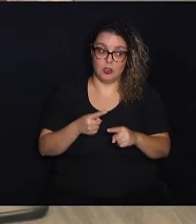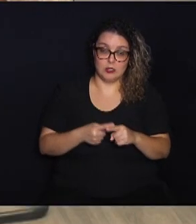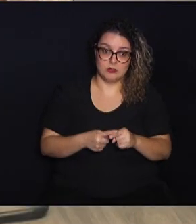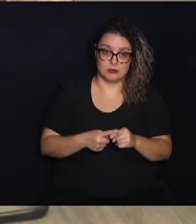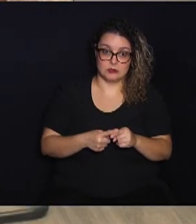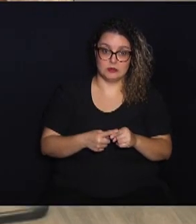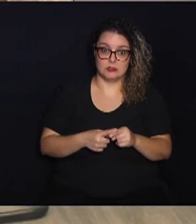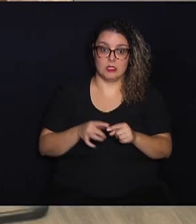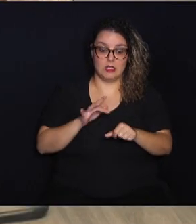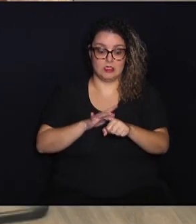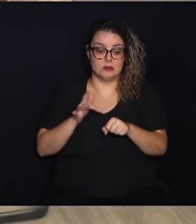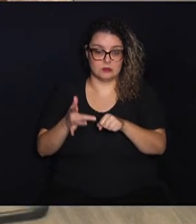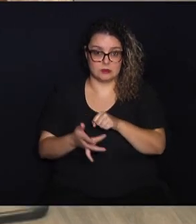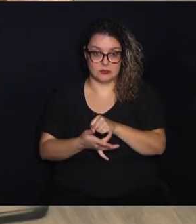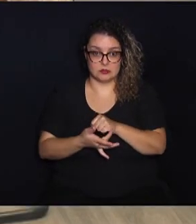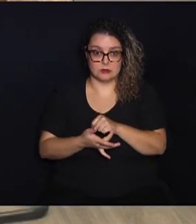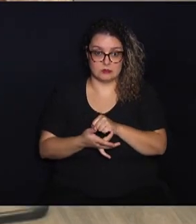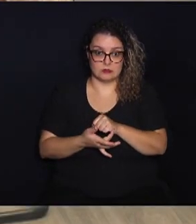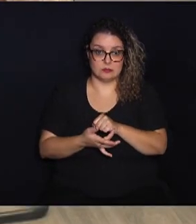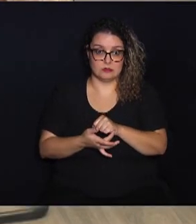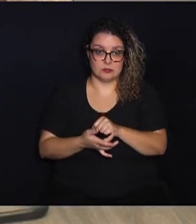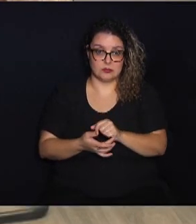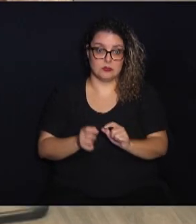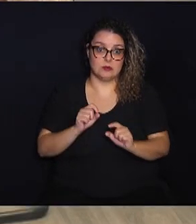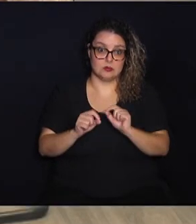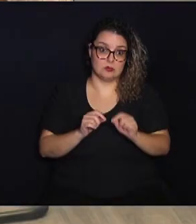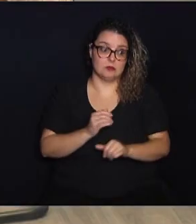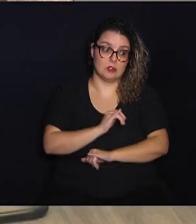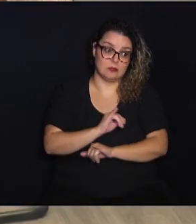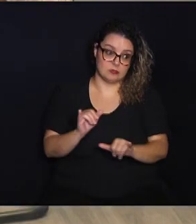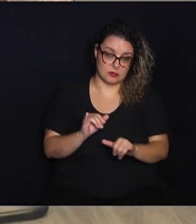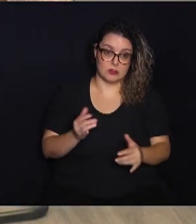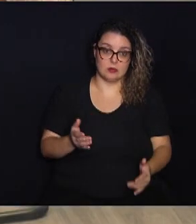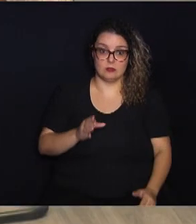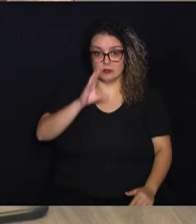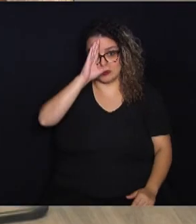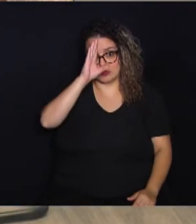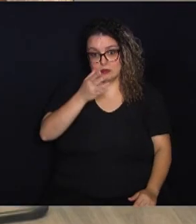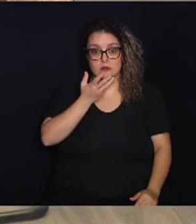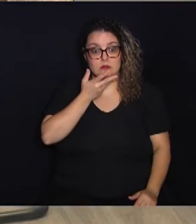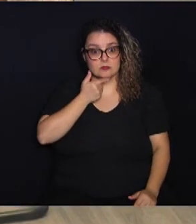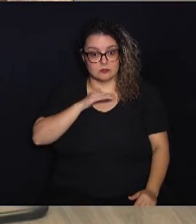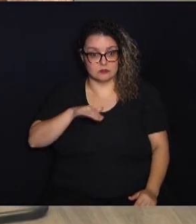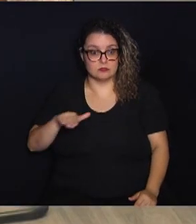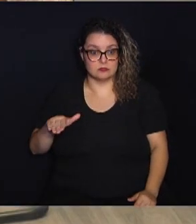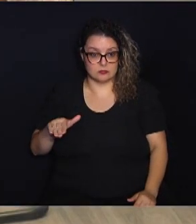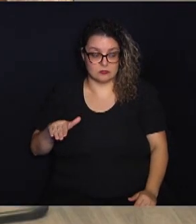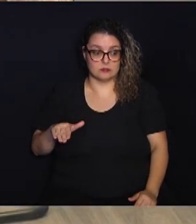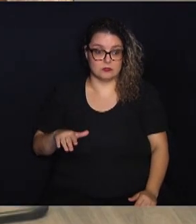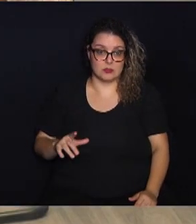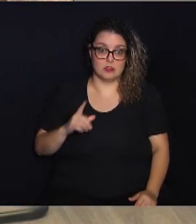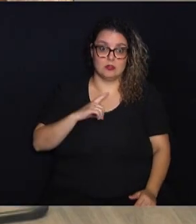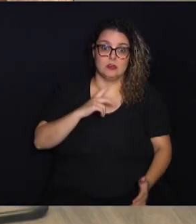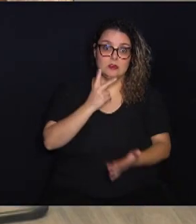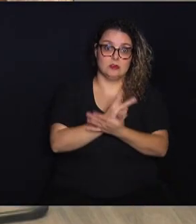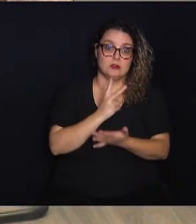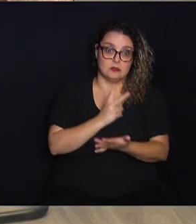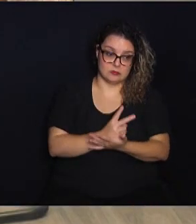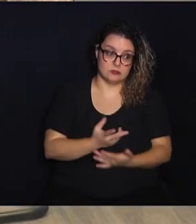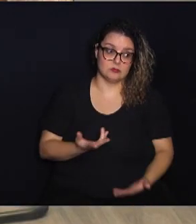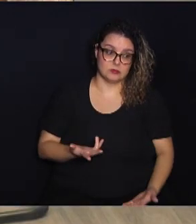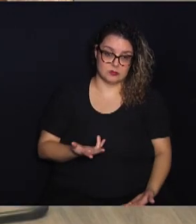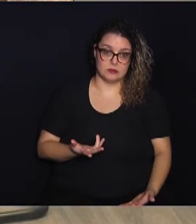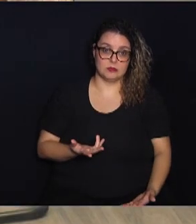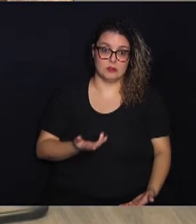rede social nada mais é que uma publicidade, principalmente para as crianças ali, vai ter sempre o que